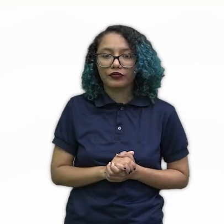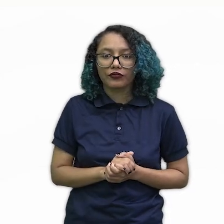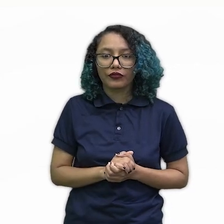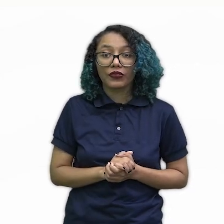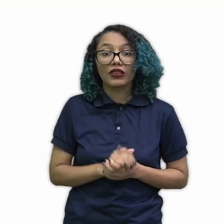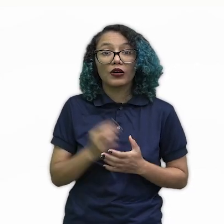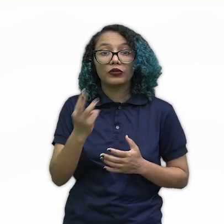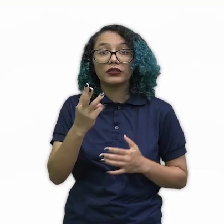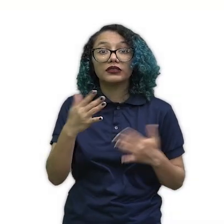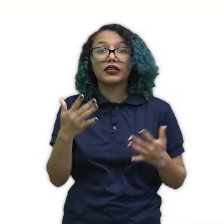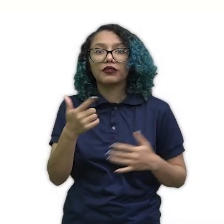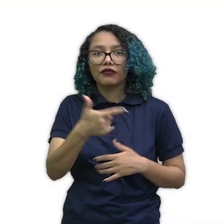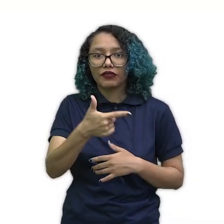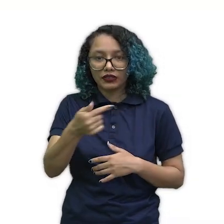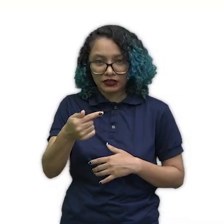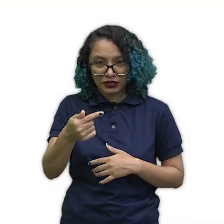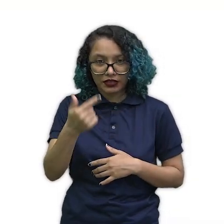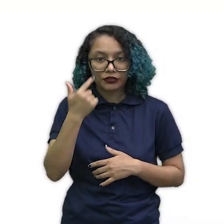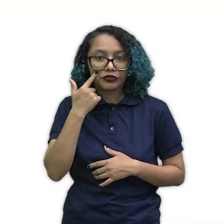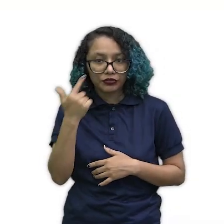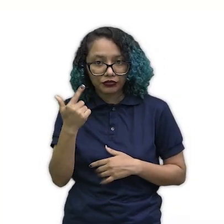vou somar 27.